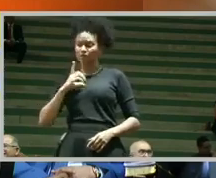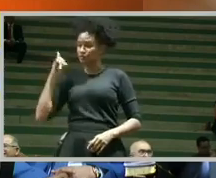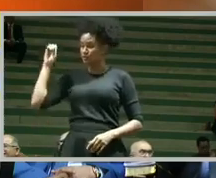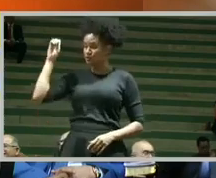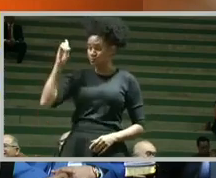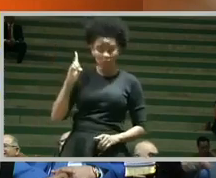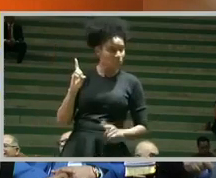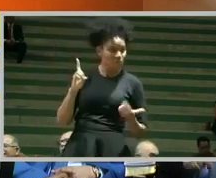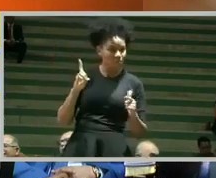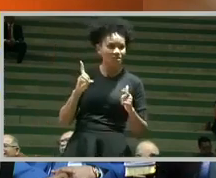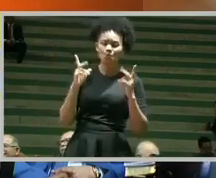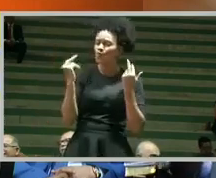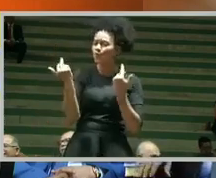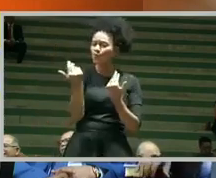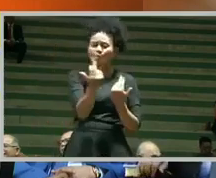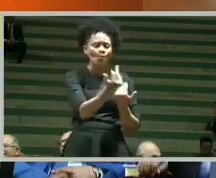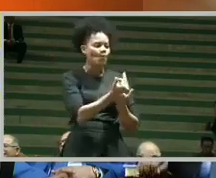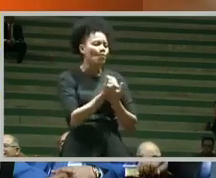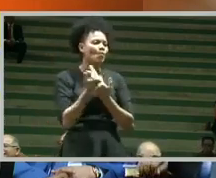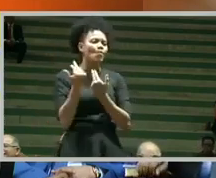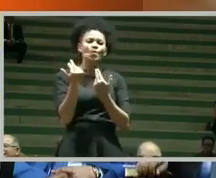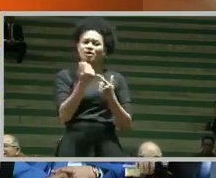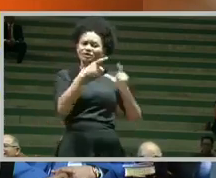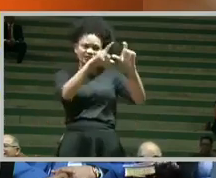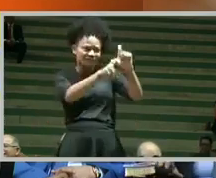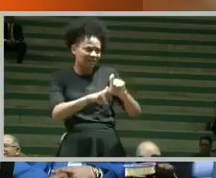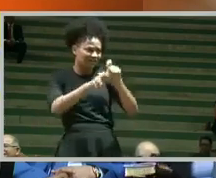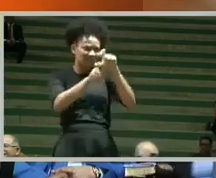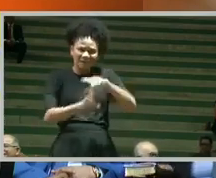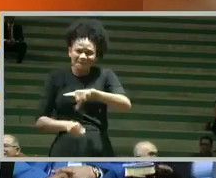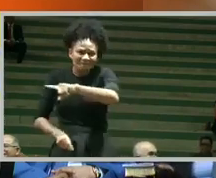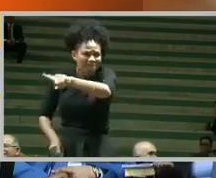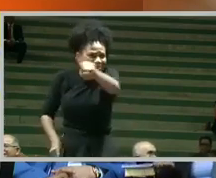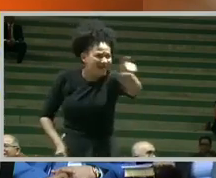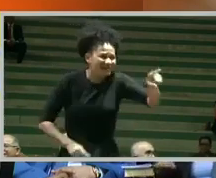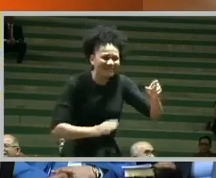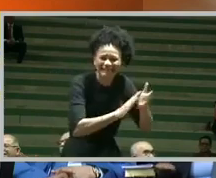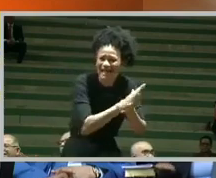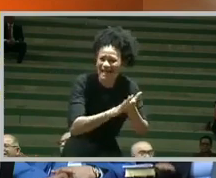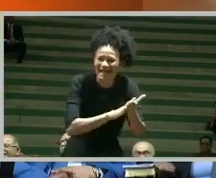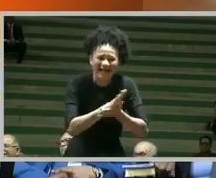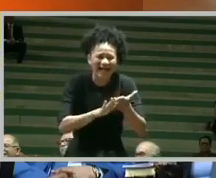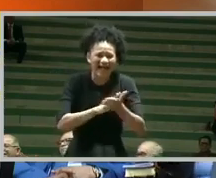acontece do mesmo jeito. Deus não depende de homem para nada.